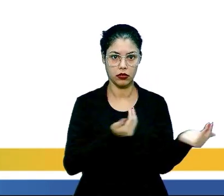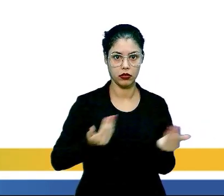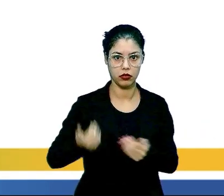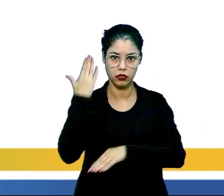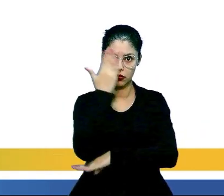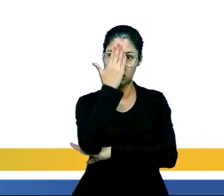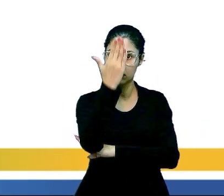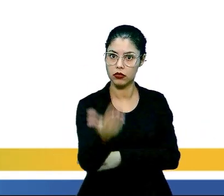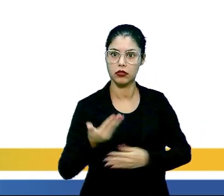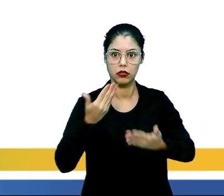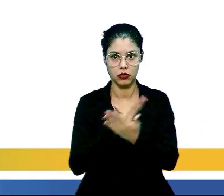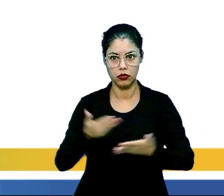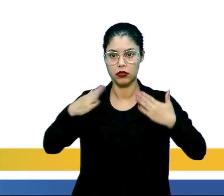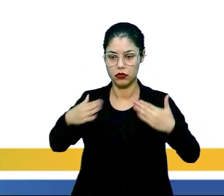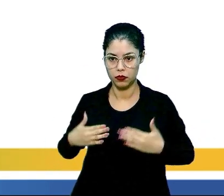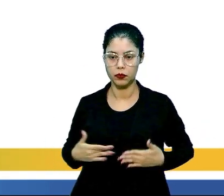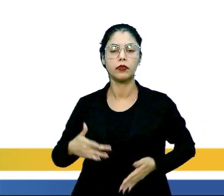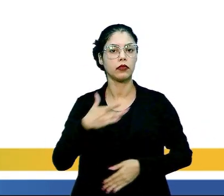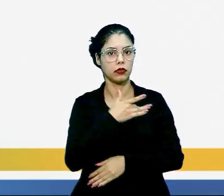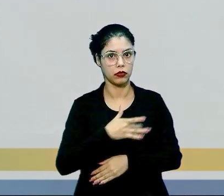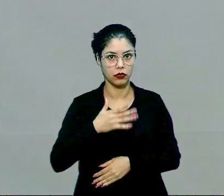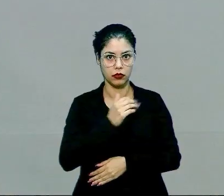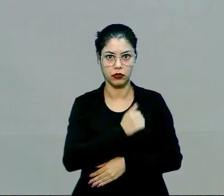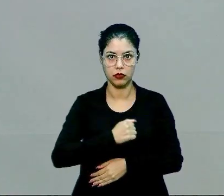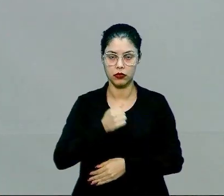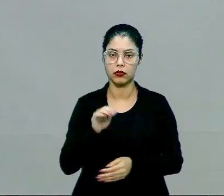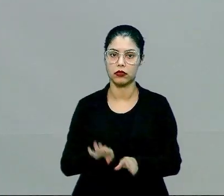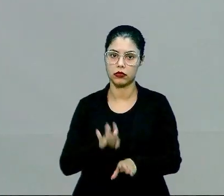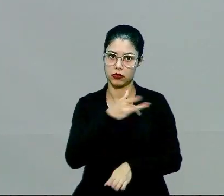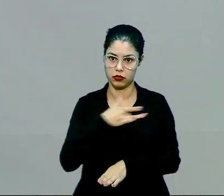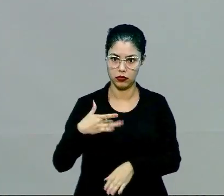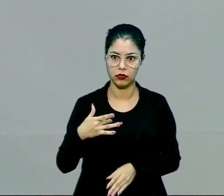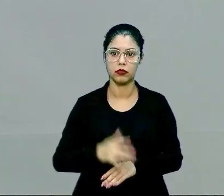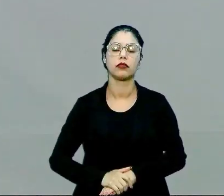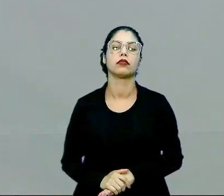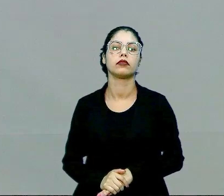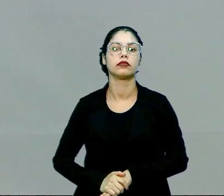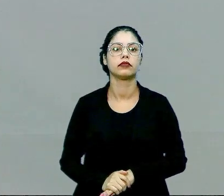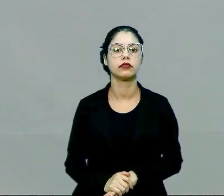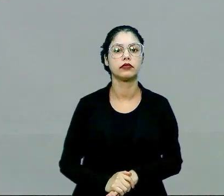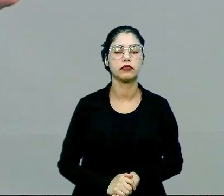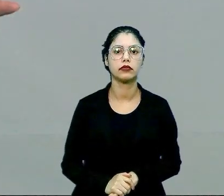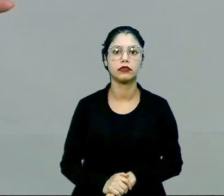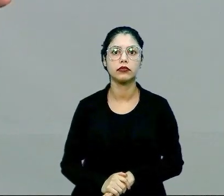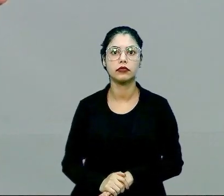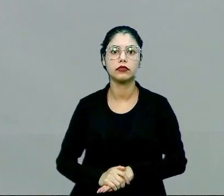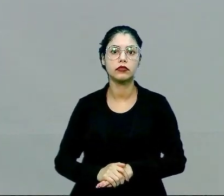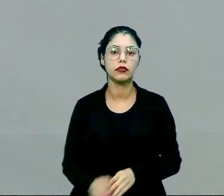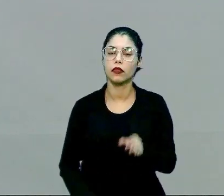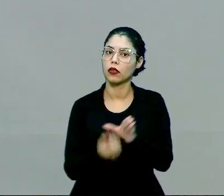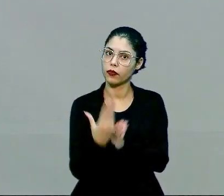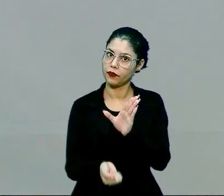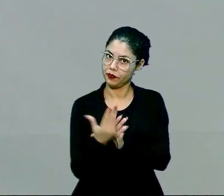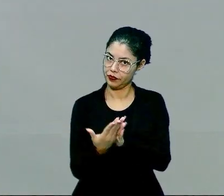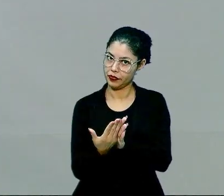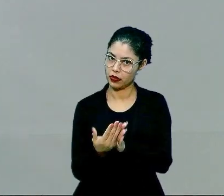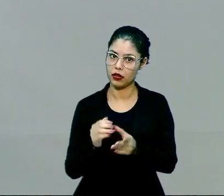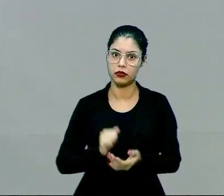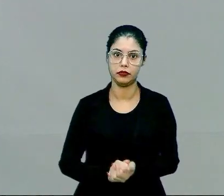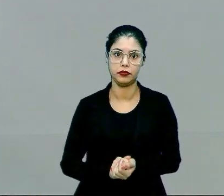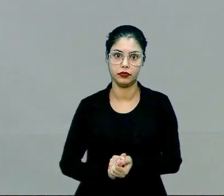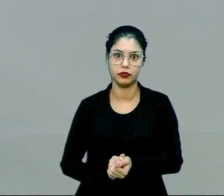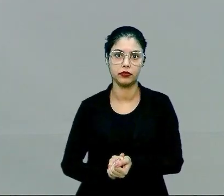jovens na linha de frente dos cuidados com o corpo e saúde. Aqui a gente tem o direcionamento da produção de